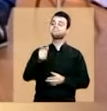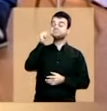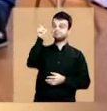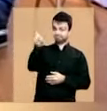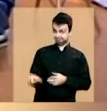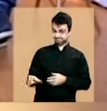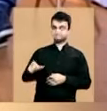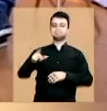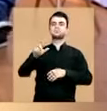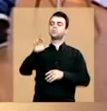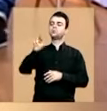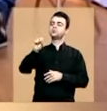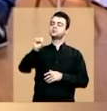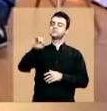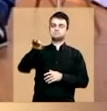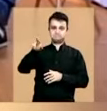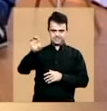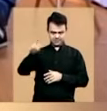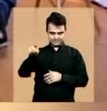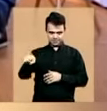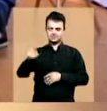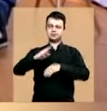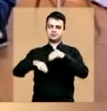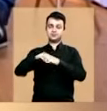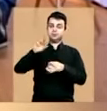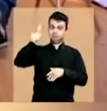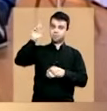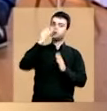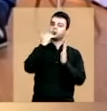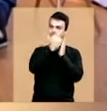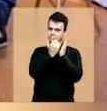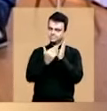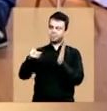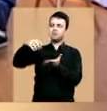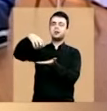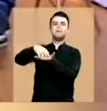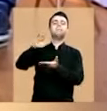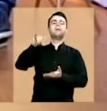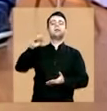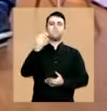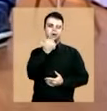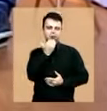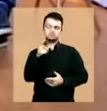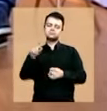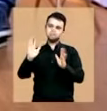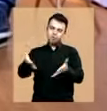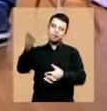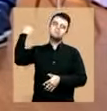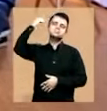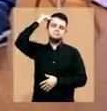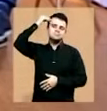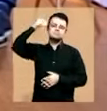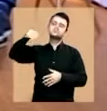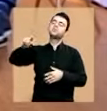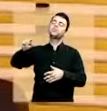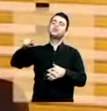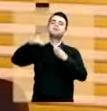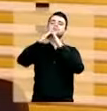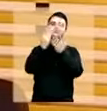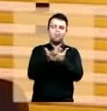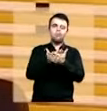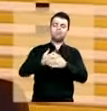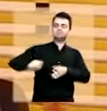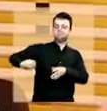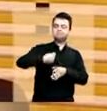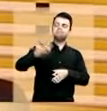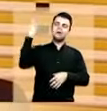você hoje atualmente nutricionista responsável pelo Banco de Alimentos aqui da cidade, mas já trabalhou muito tempo com alimentação na merenda escolar.